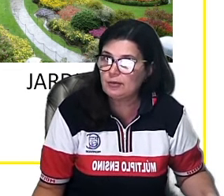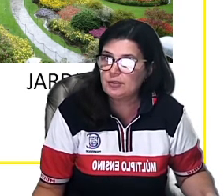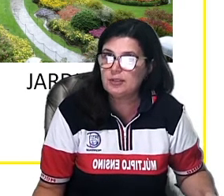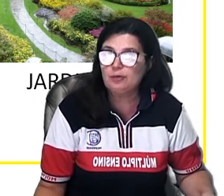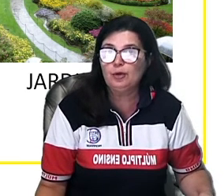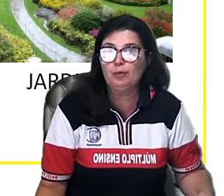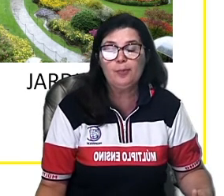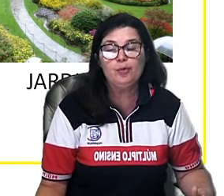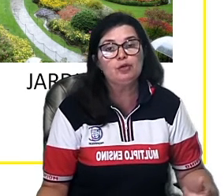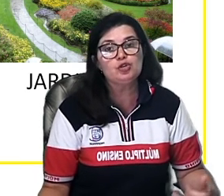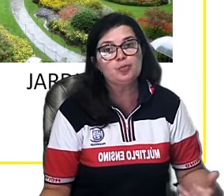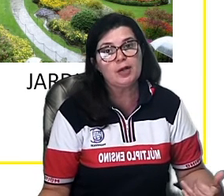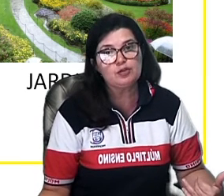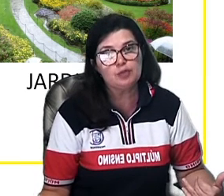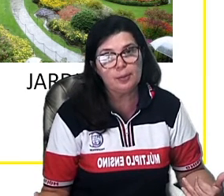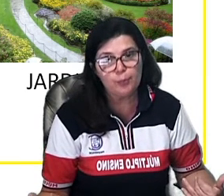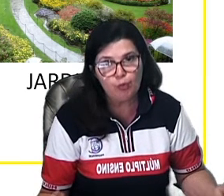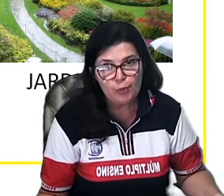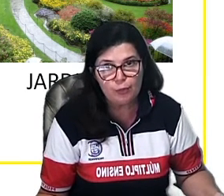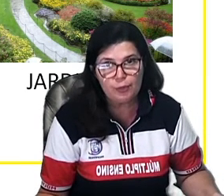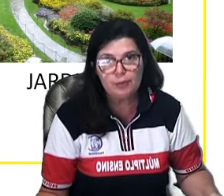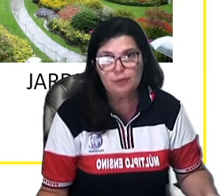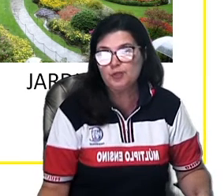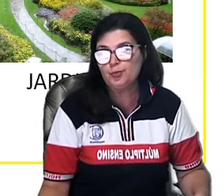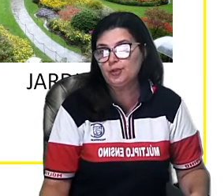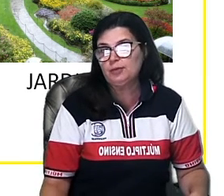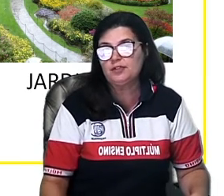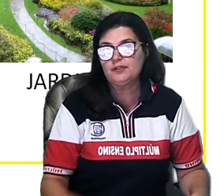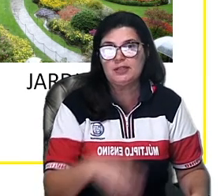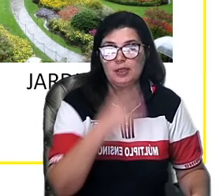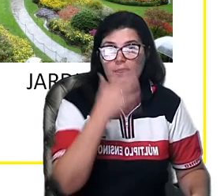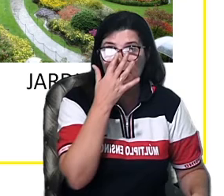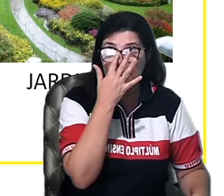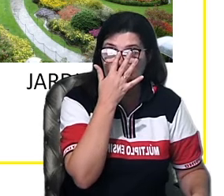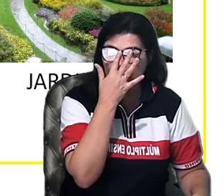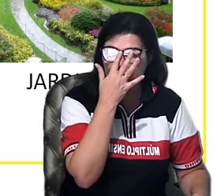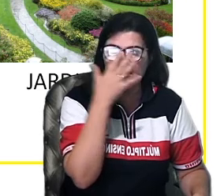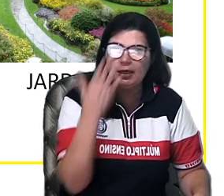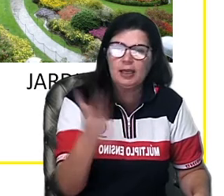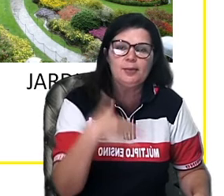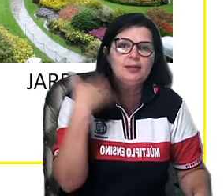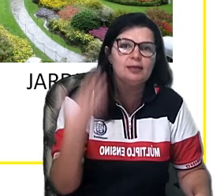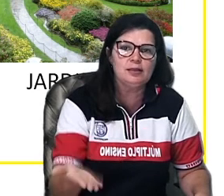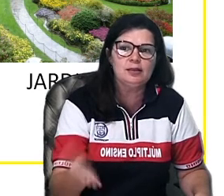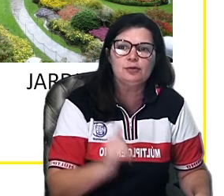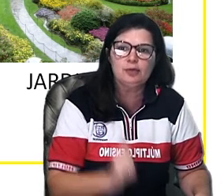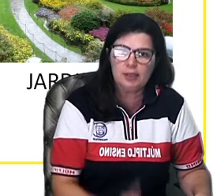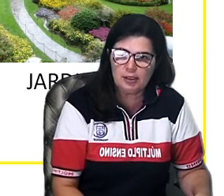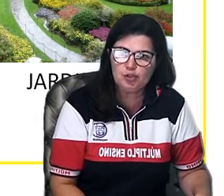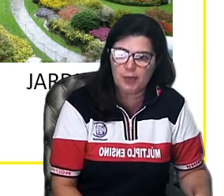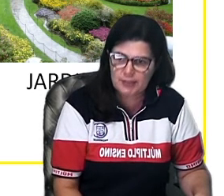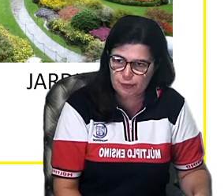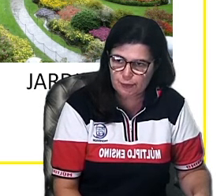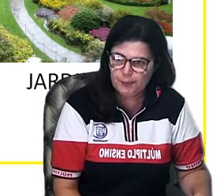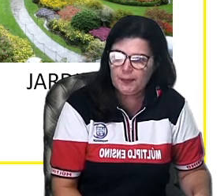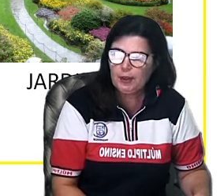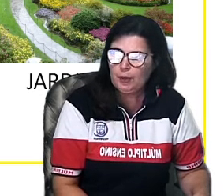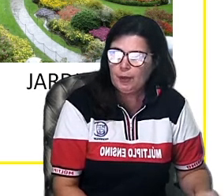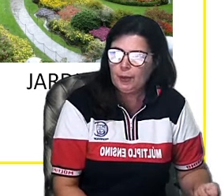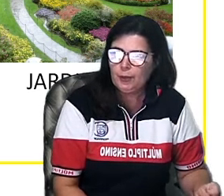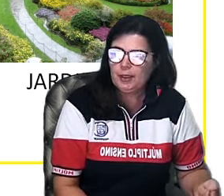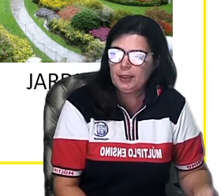determinados atos. Então, não é porque o espaço ele é público que nós podemos fazer aquilo que bem quer e bem entende dentro daquele